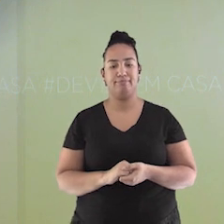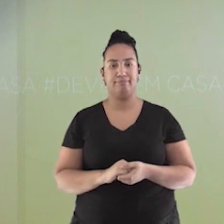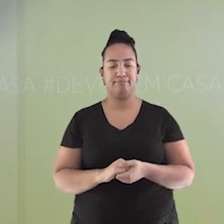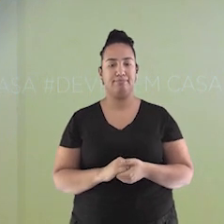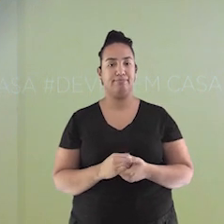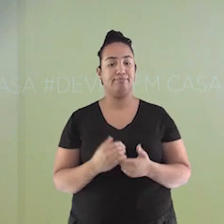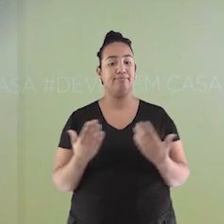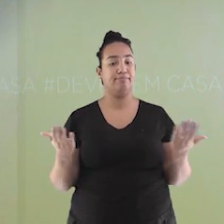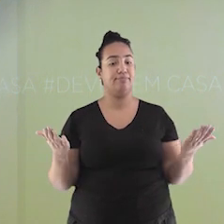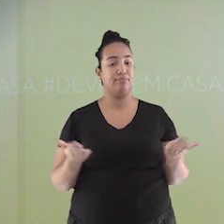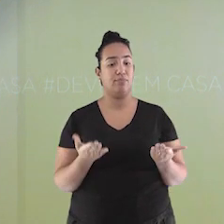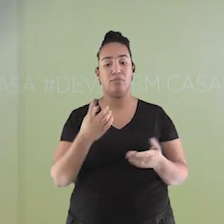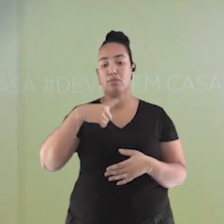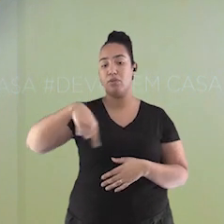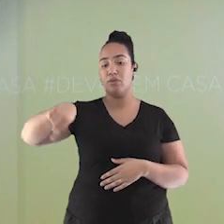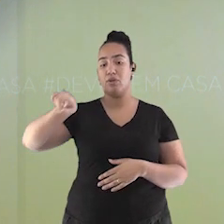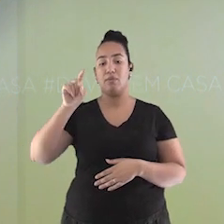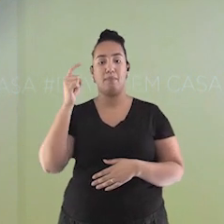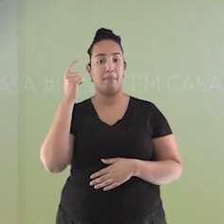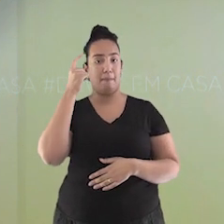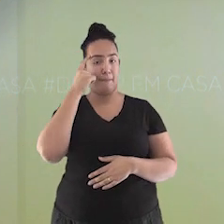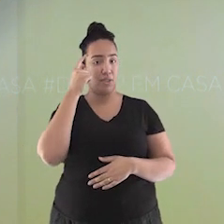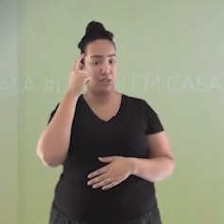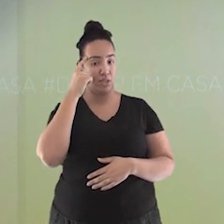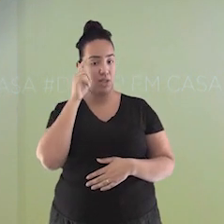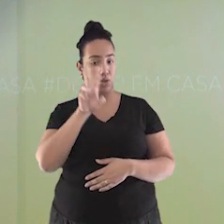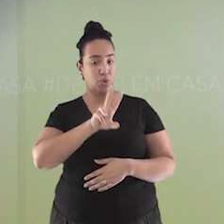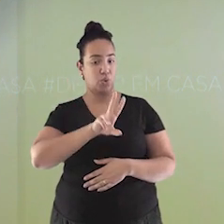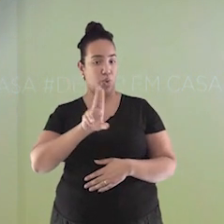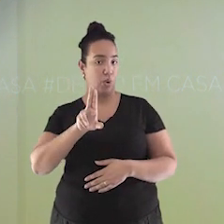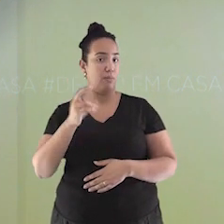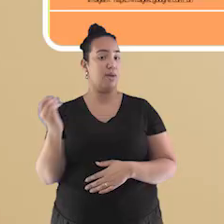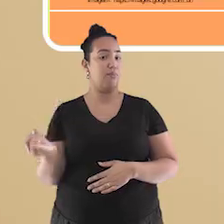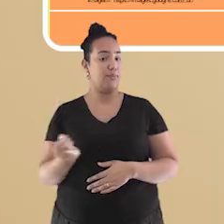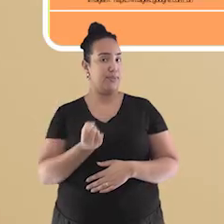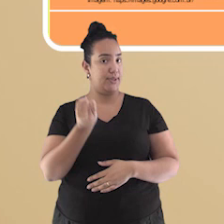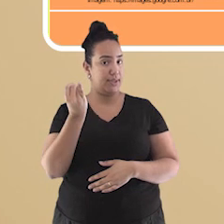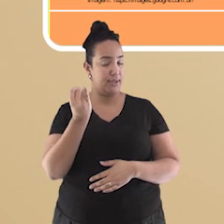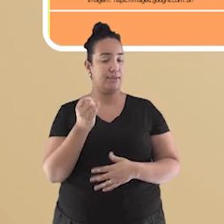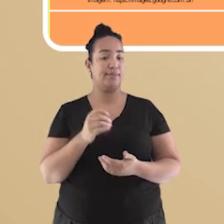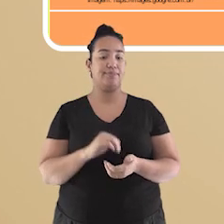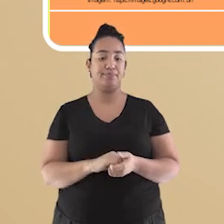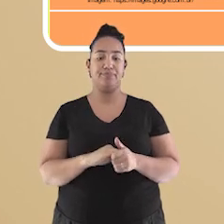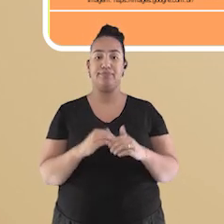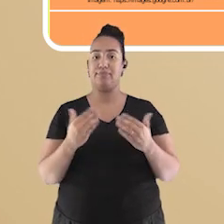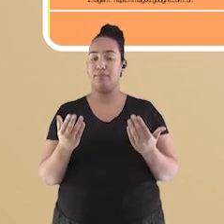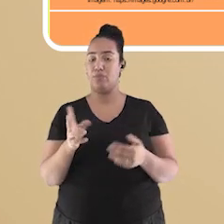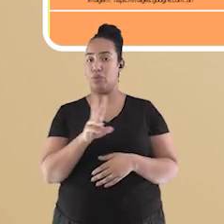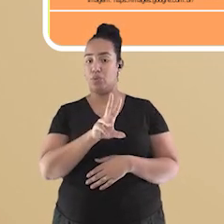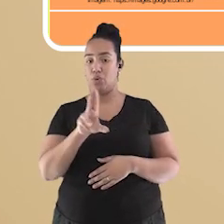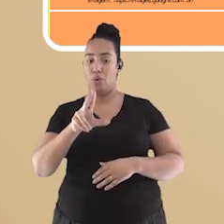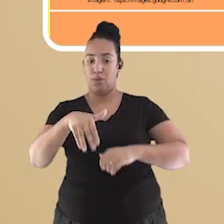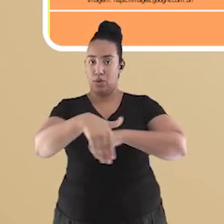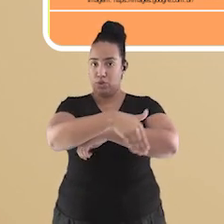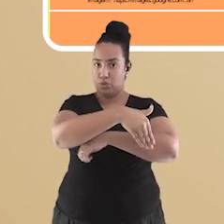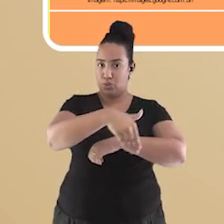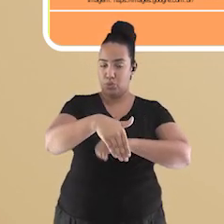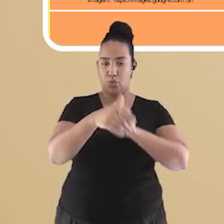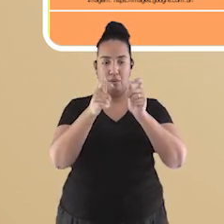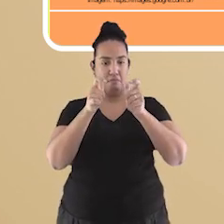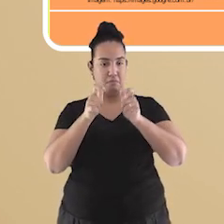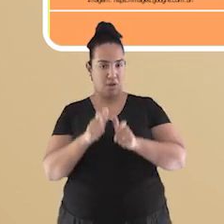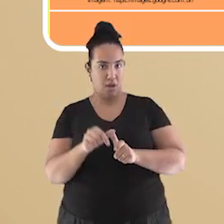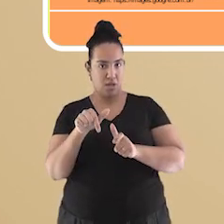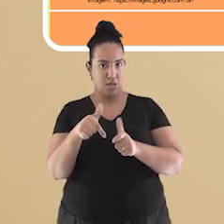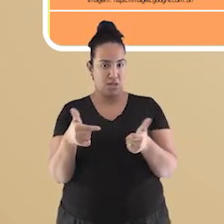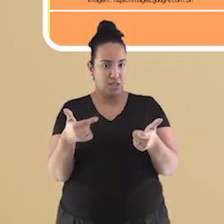Agora, vamos pensar na importância de ter um nome. O nome das ruas e bairros de uma cidade